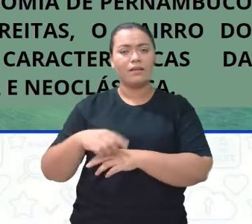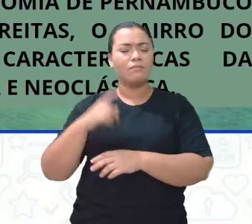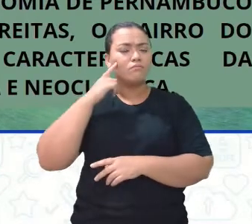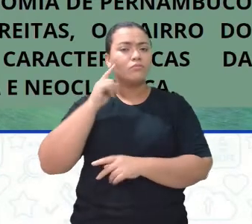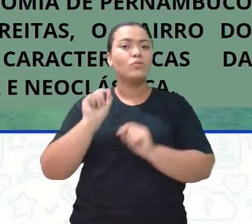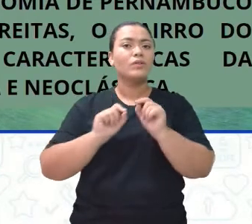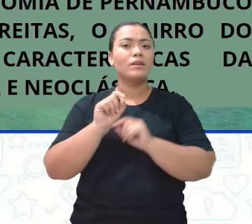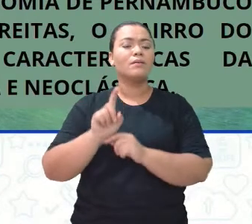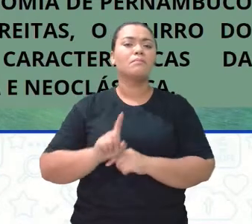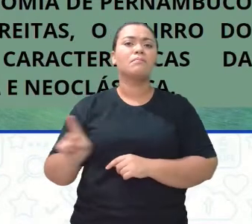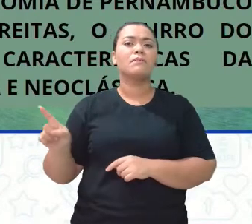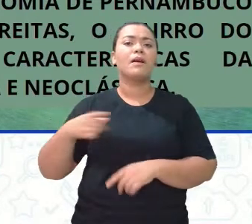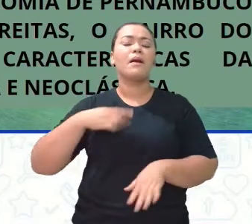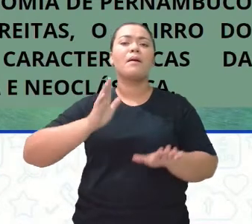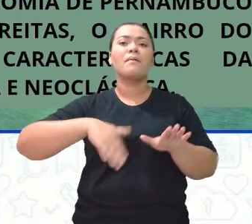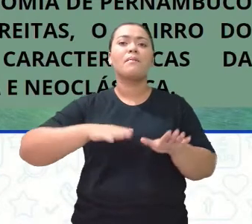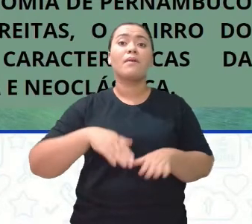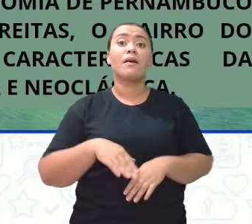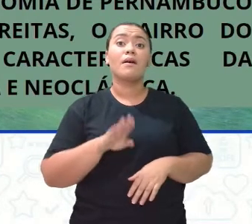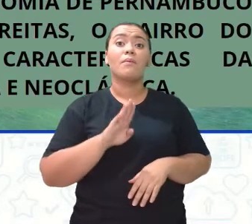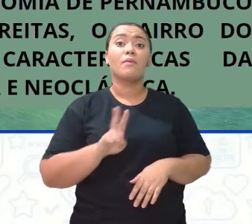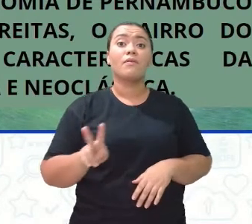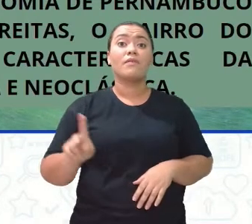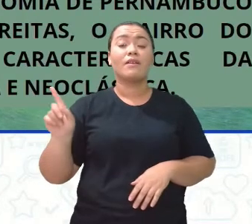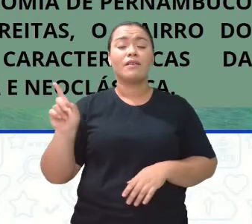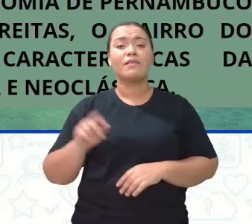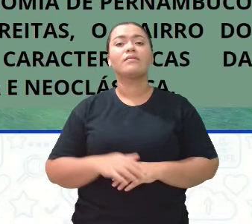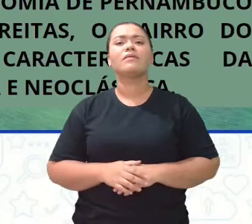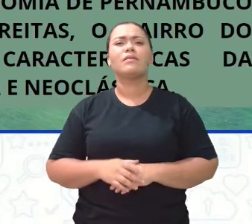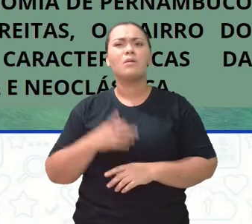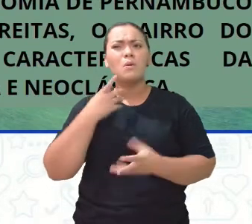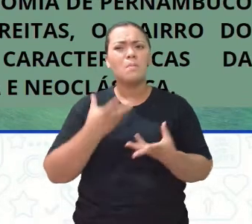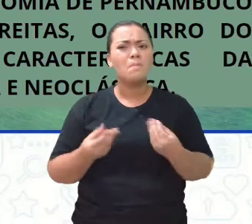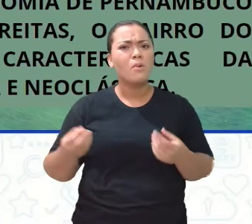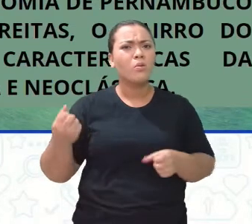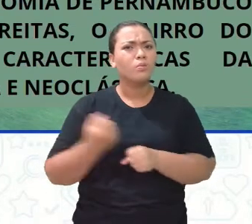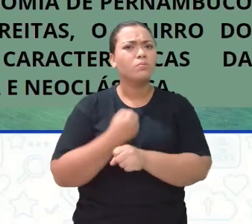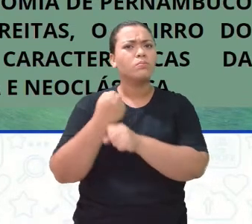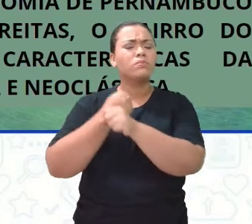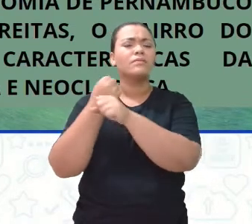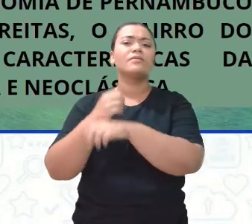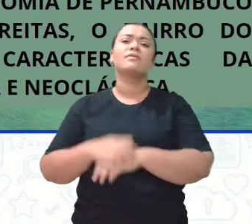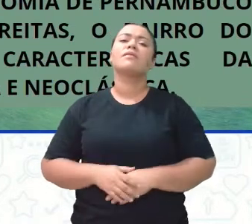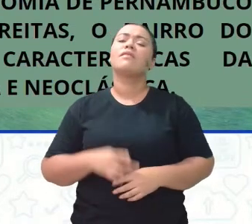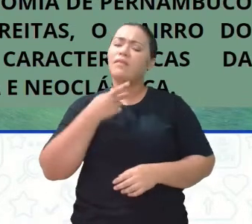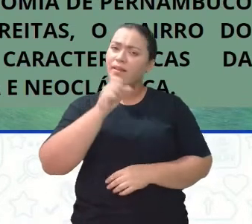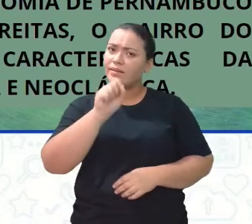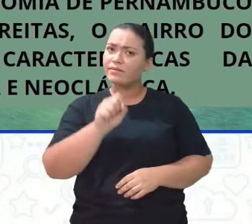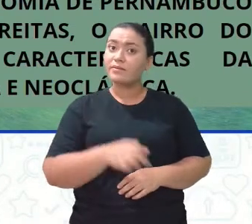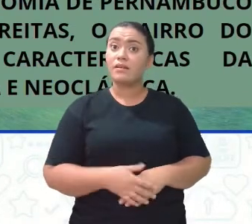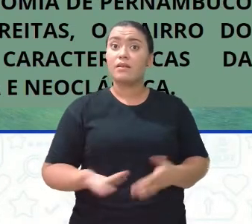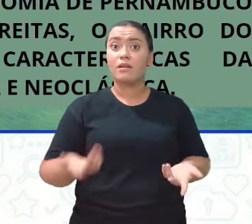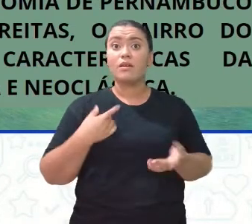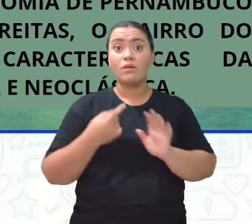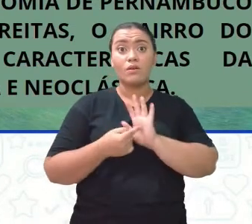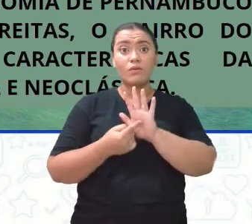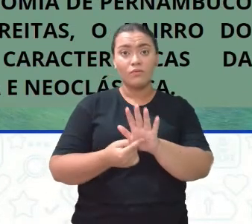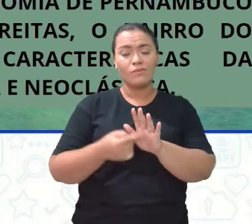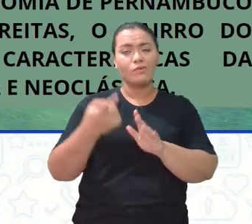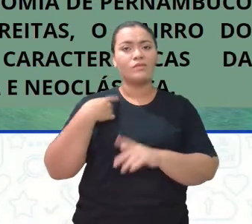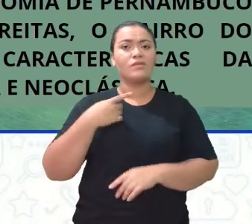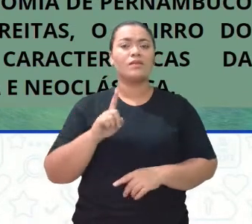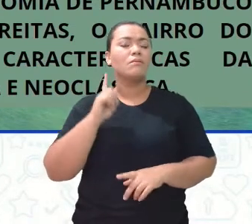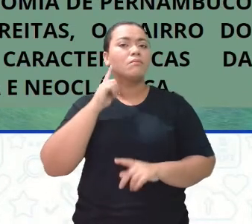Viagem. Nossa, professora, mas é muita construção. Sim, e eu vou mostrar a vocês o